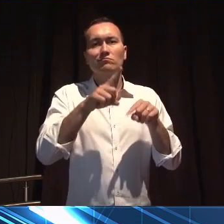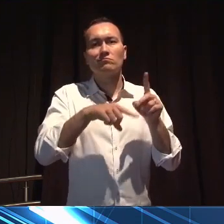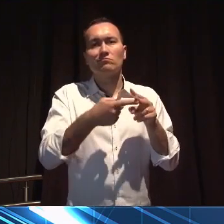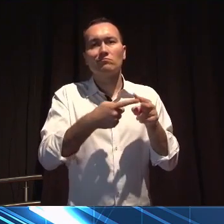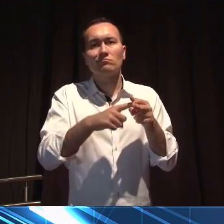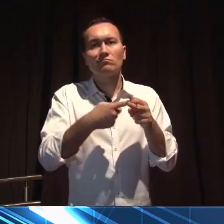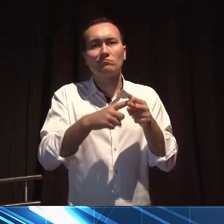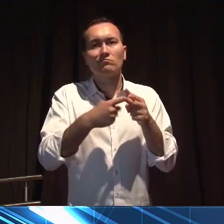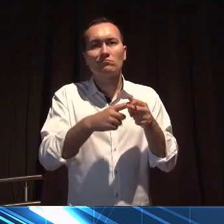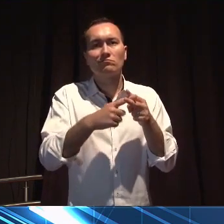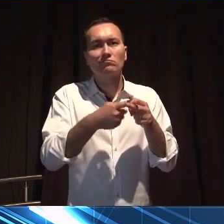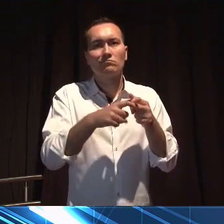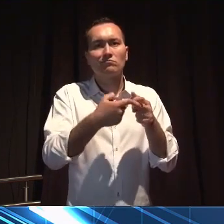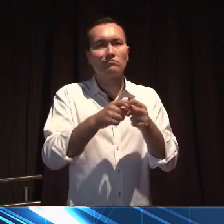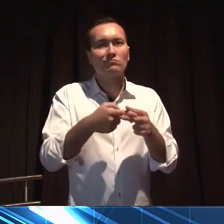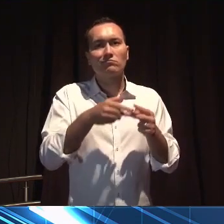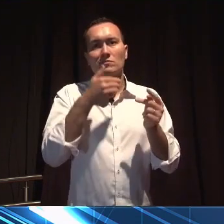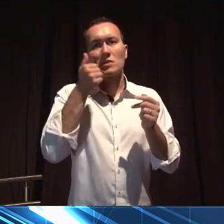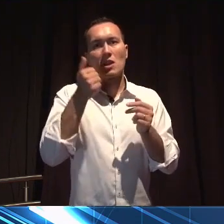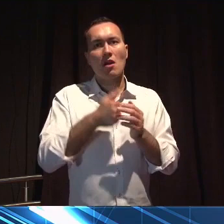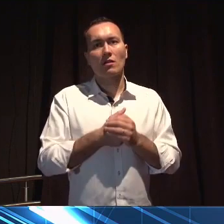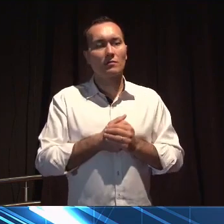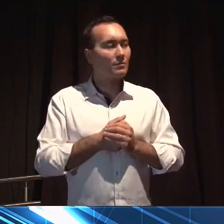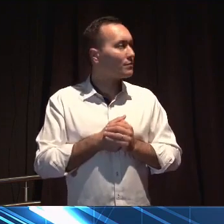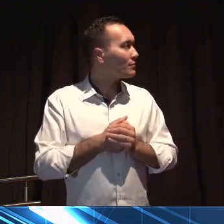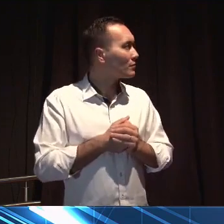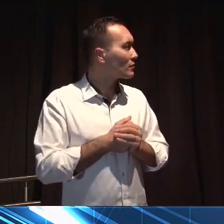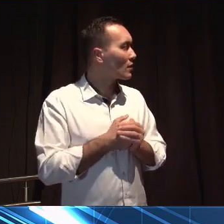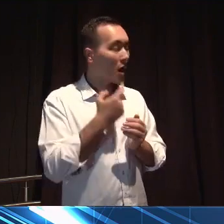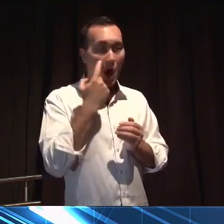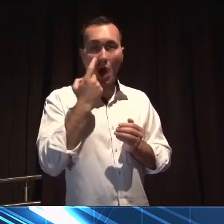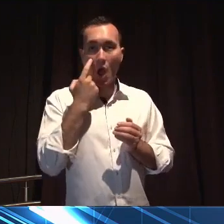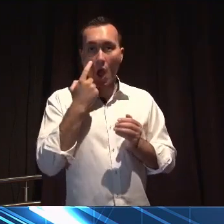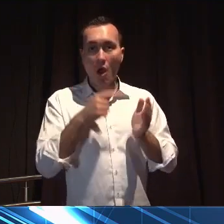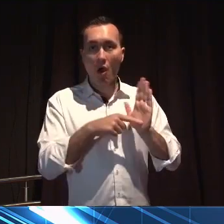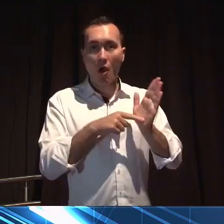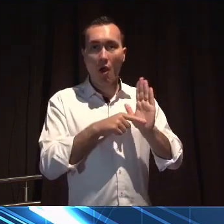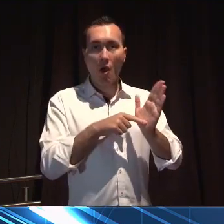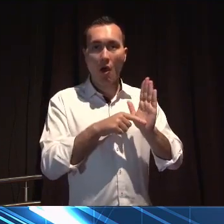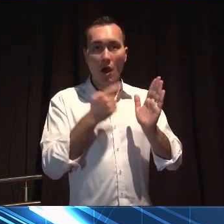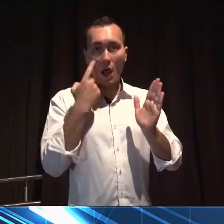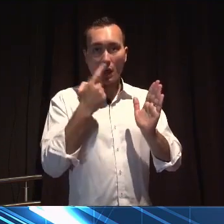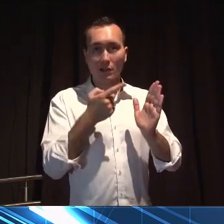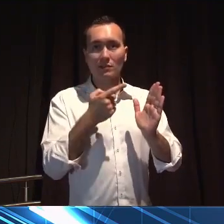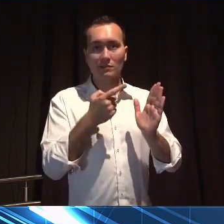bom, era para dar play num vídeo, não sei o que aconteceu aqui. Tem como dar play no vídeo aqui?